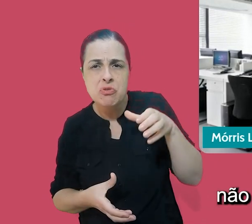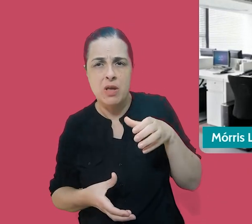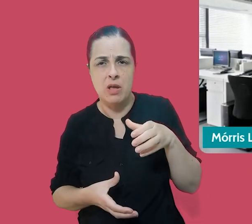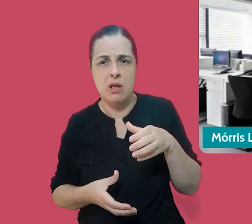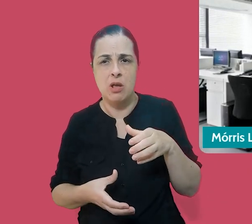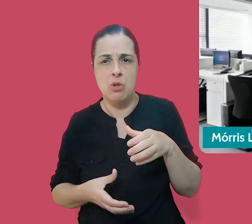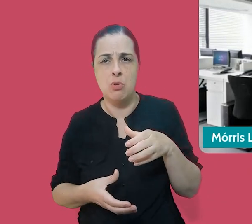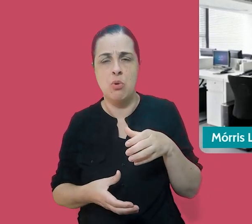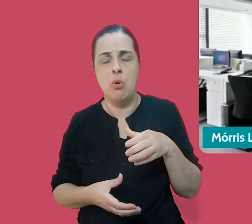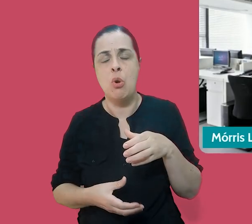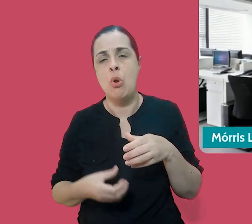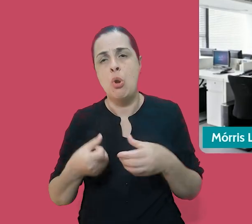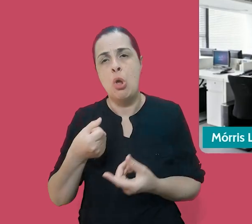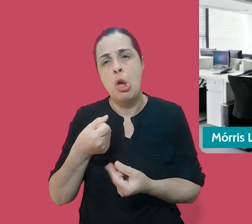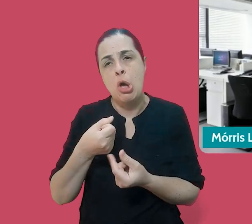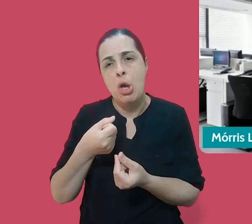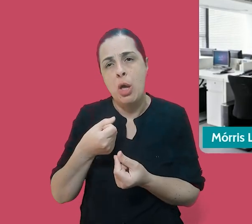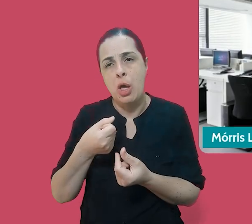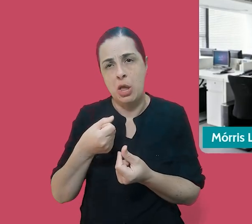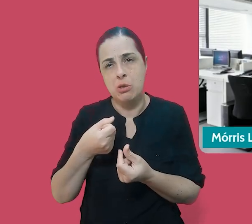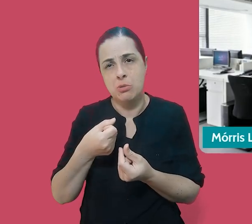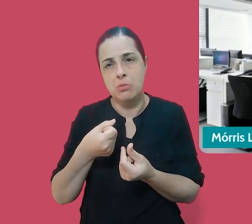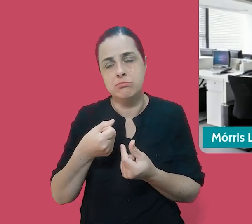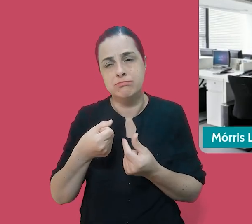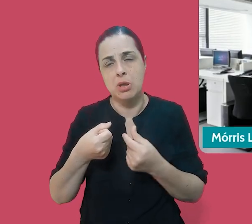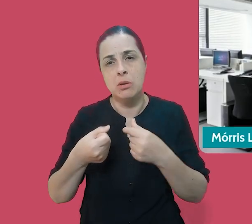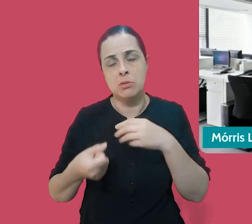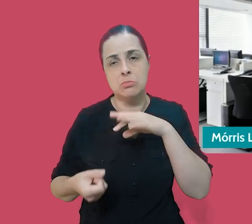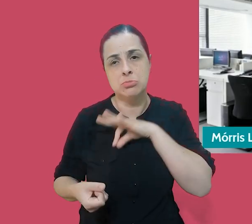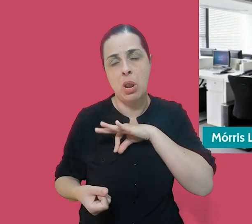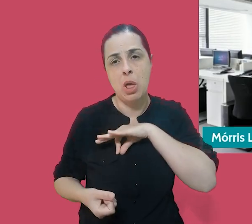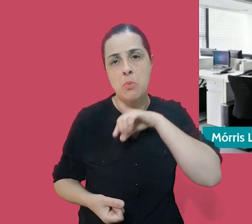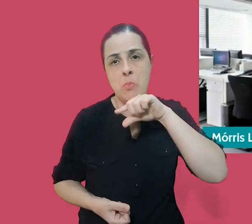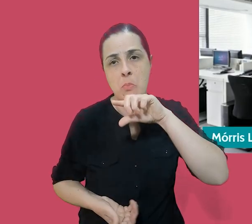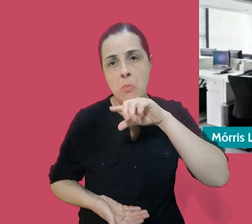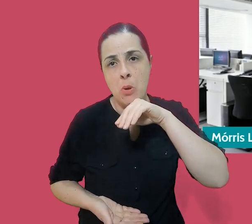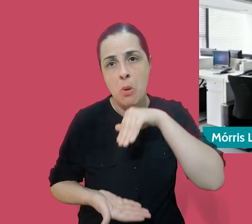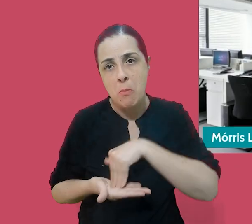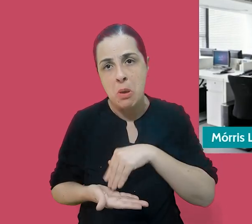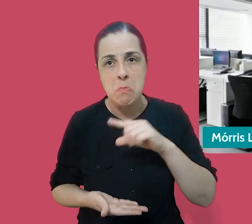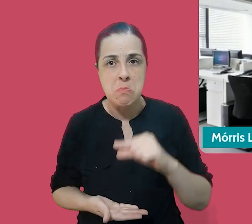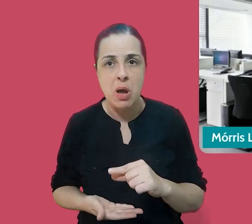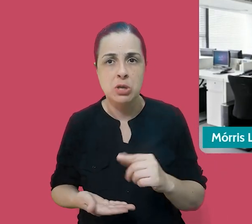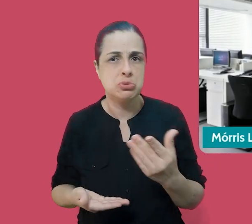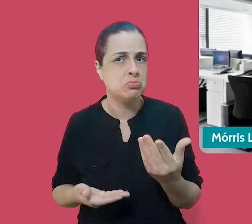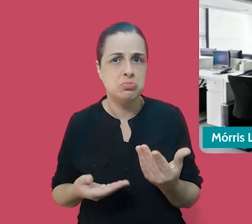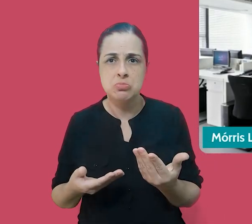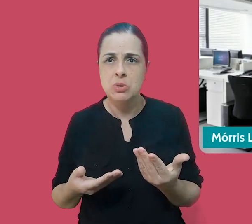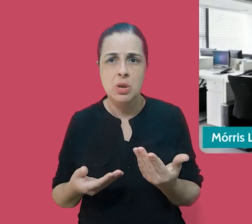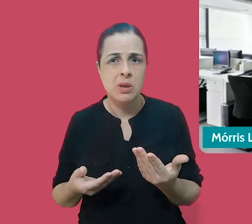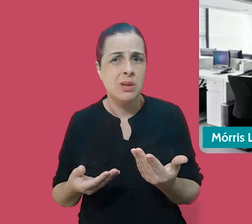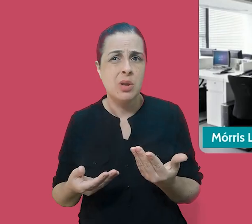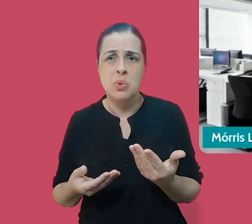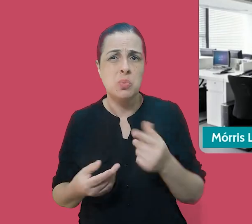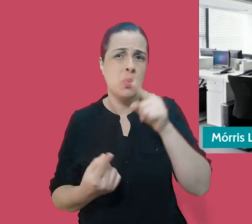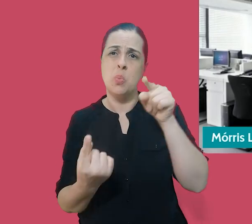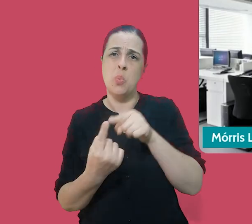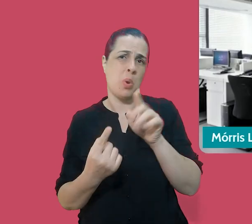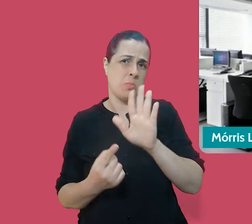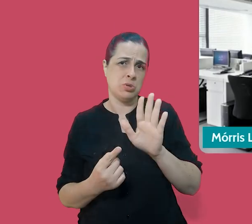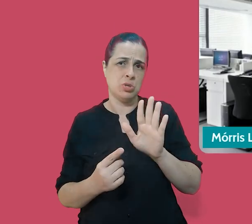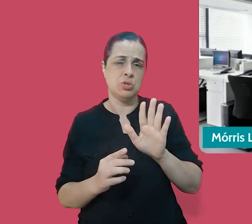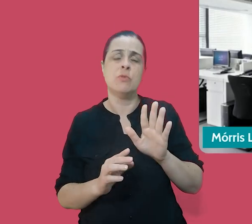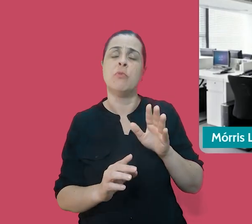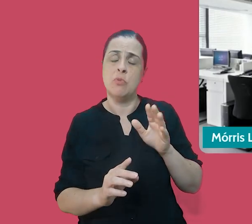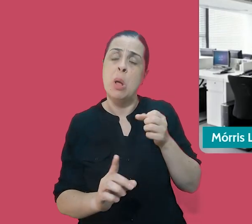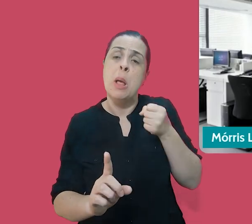uma forma intencional, né? Mas não quer dizer que a gente não impacte a vida. Nós